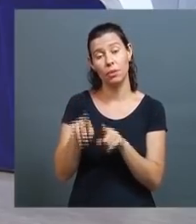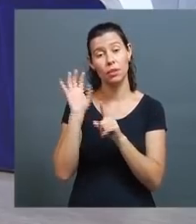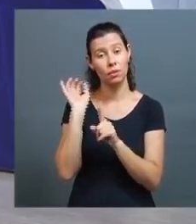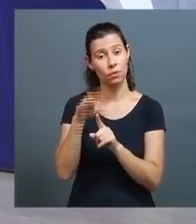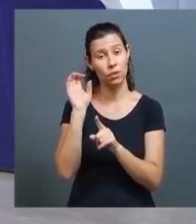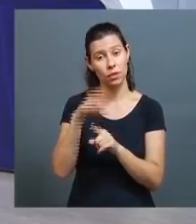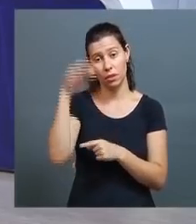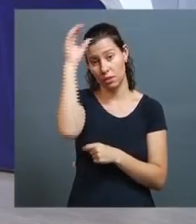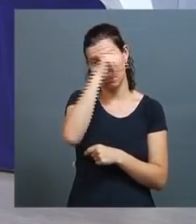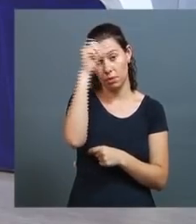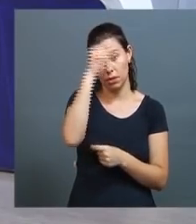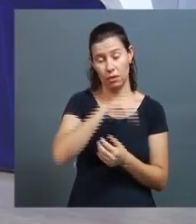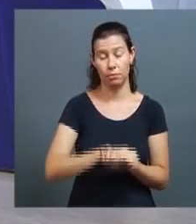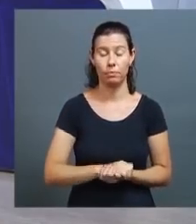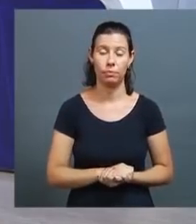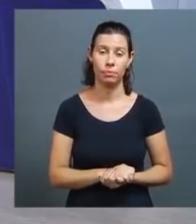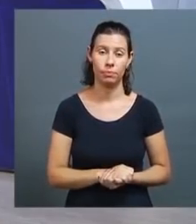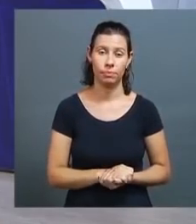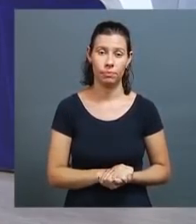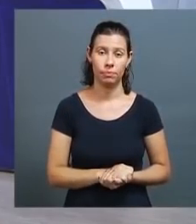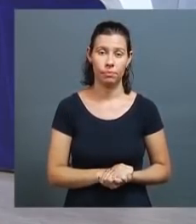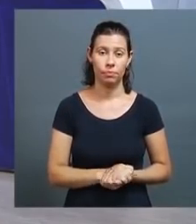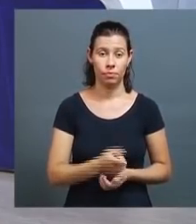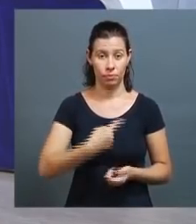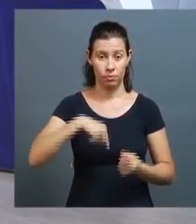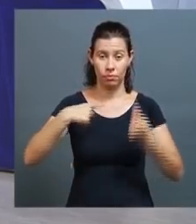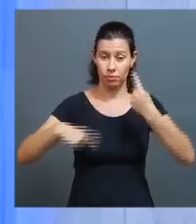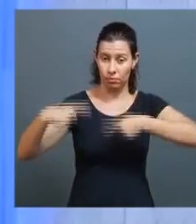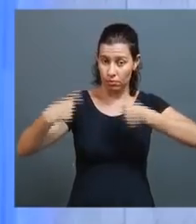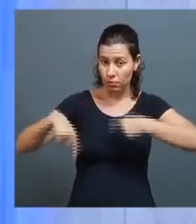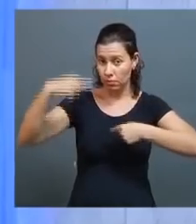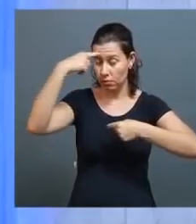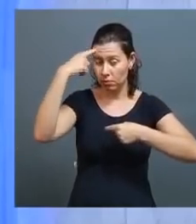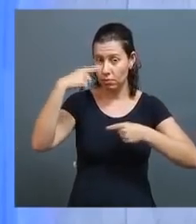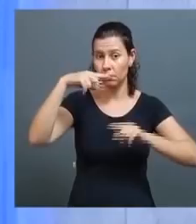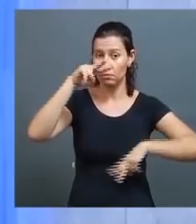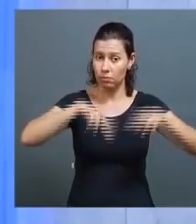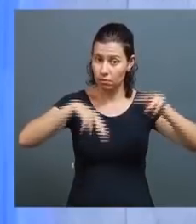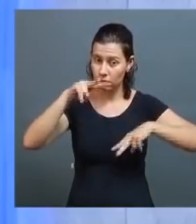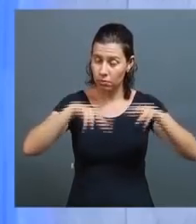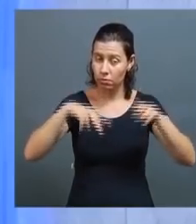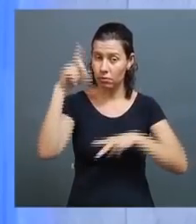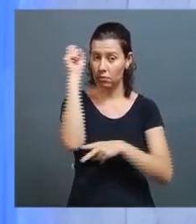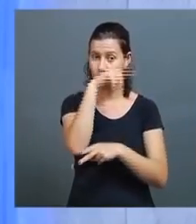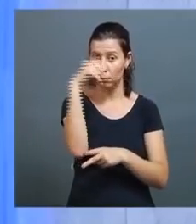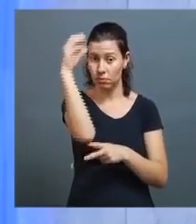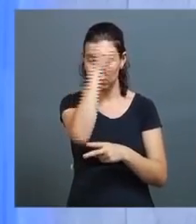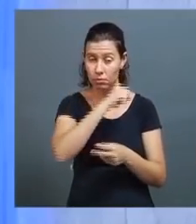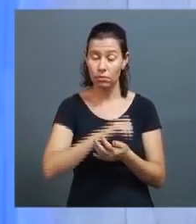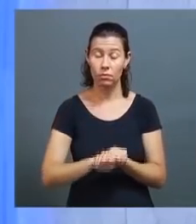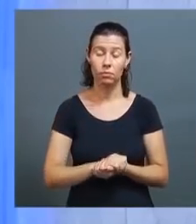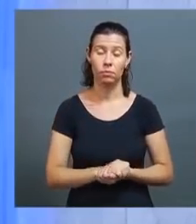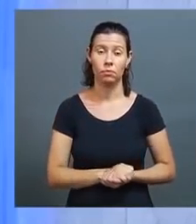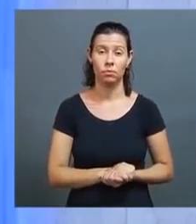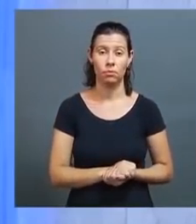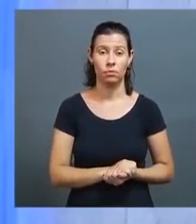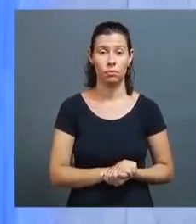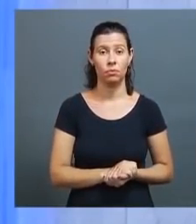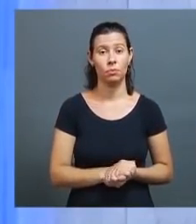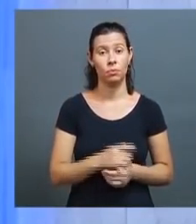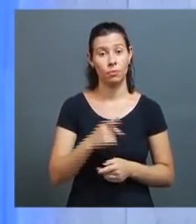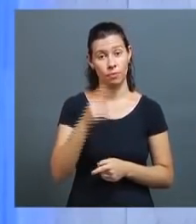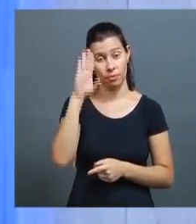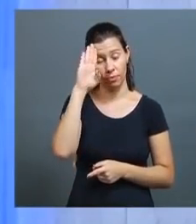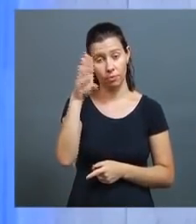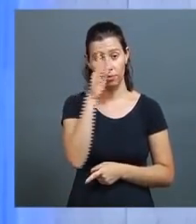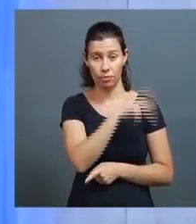durante a infância. Então, para a gente discutir, pensar, analisar as dificuldades de aprendizagem, principalmente o professor,